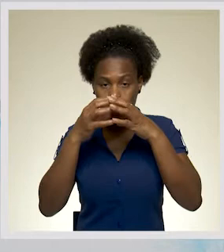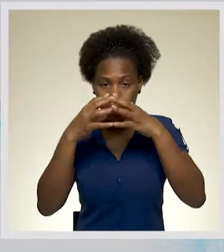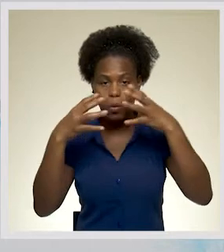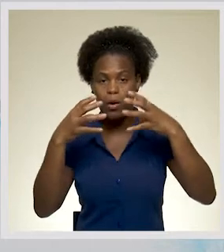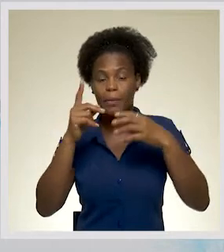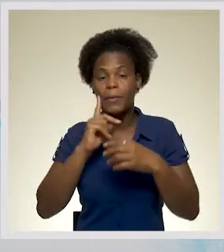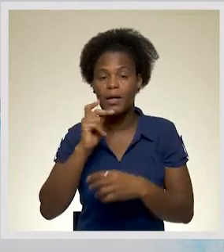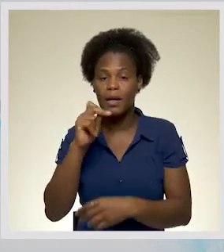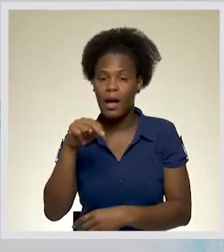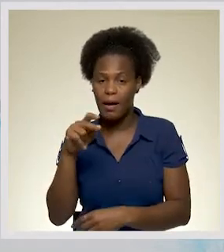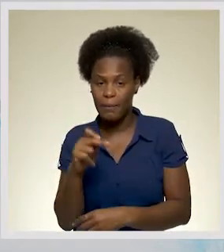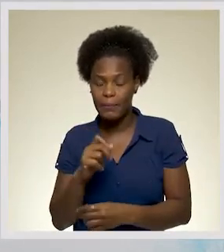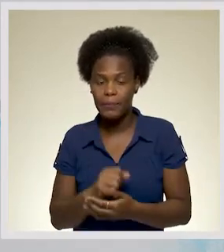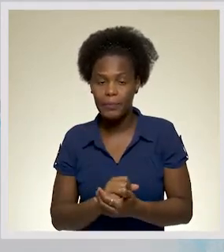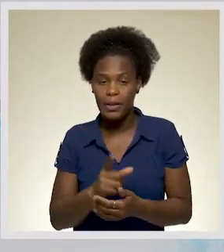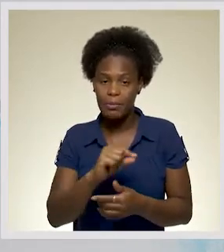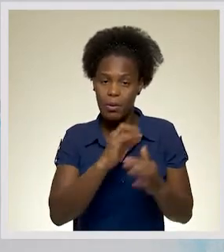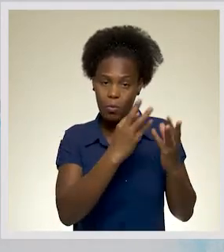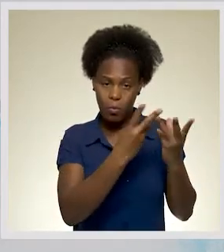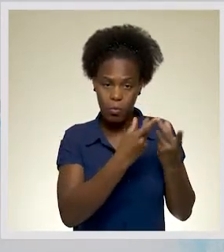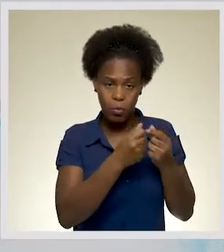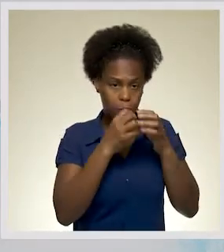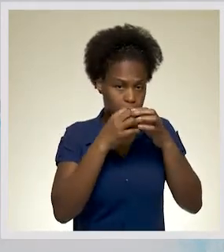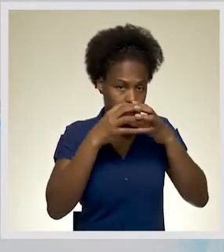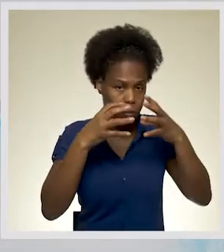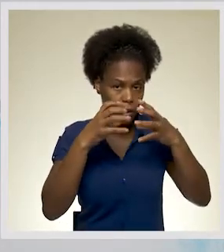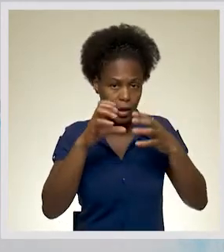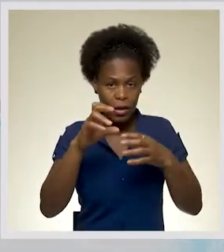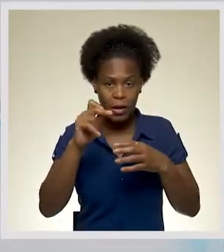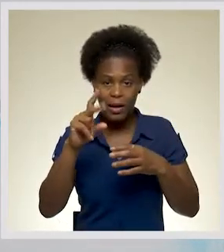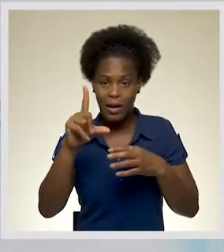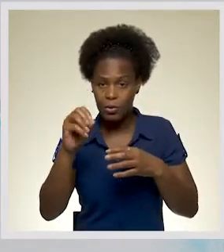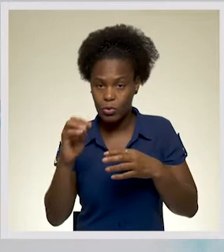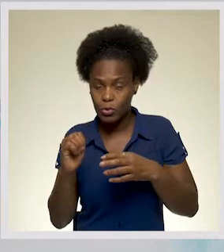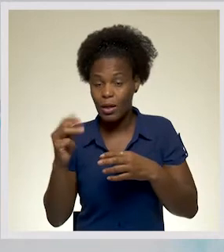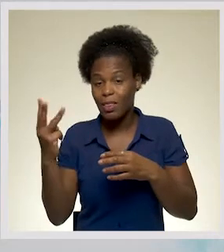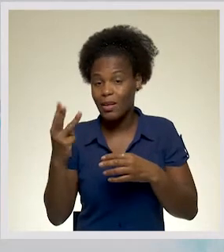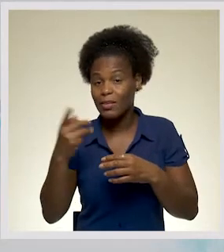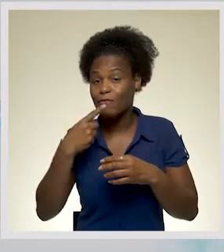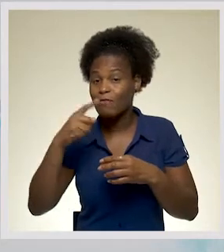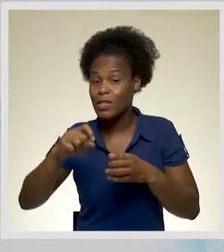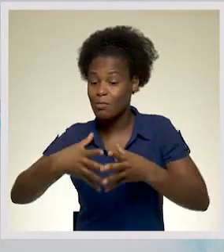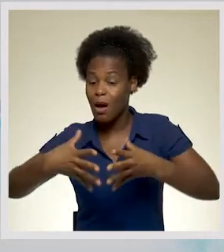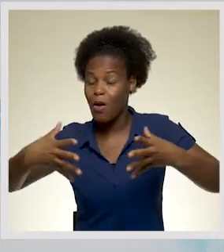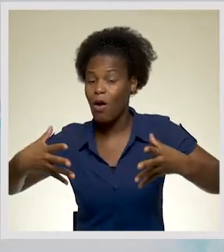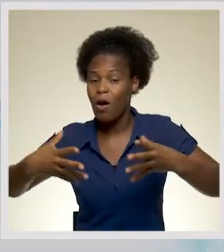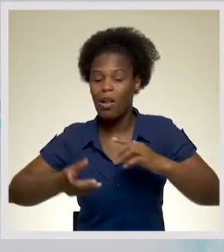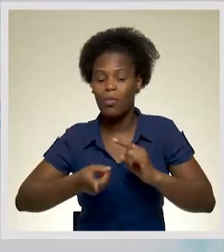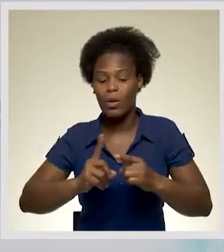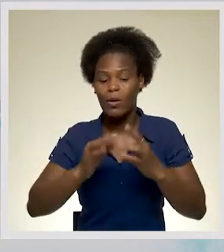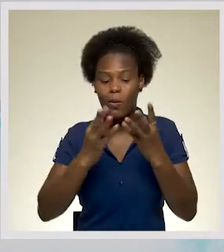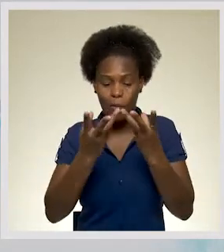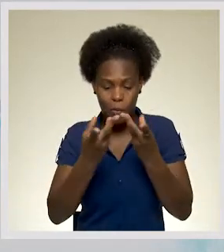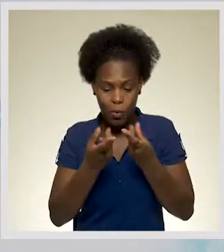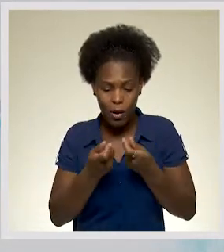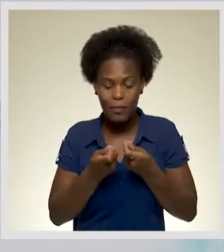quantidade dos balões do Carlos é 3 vezes maior do que a quantidade dos